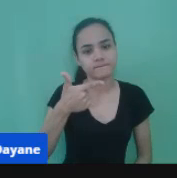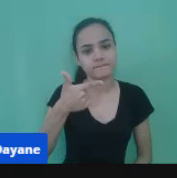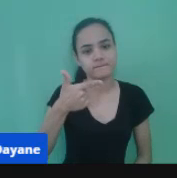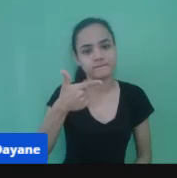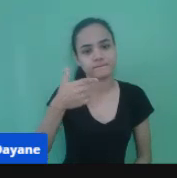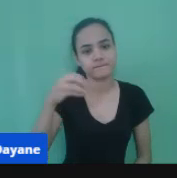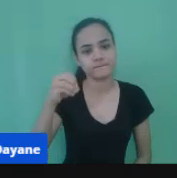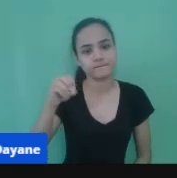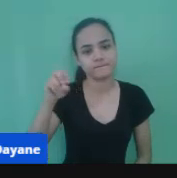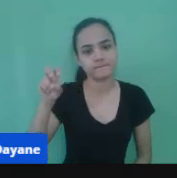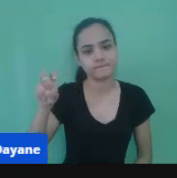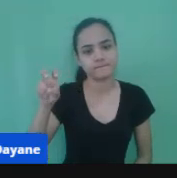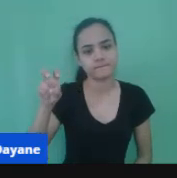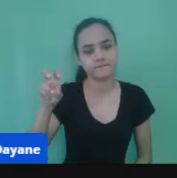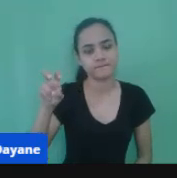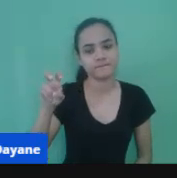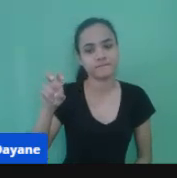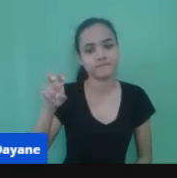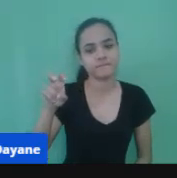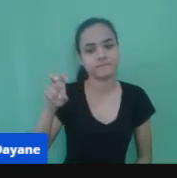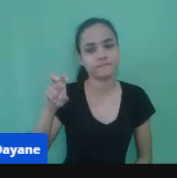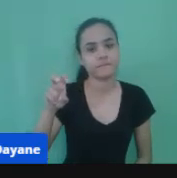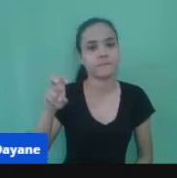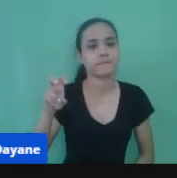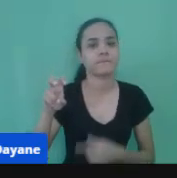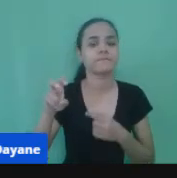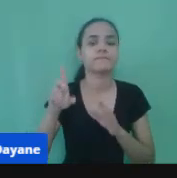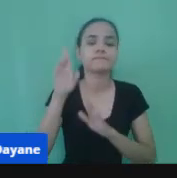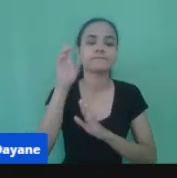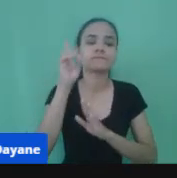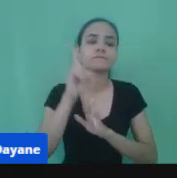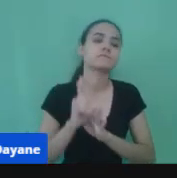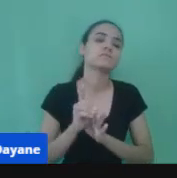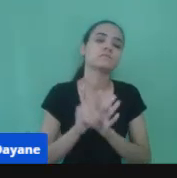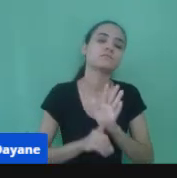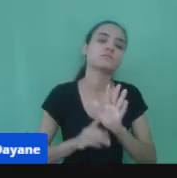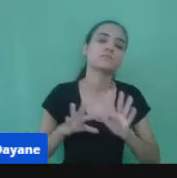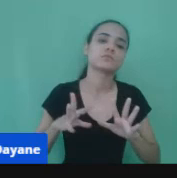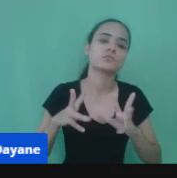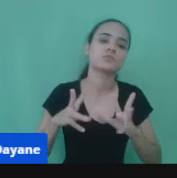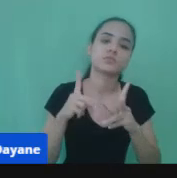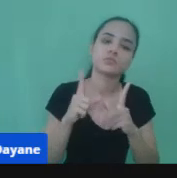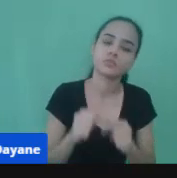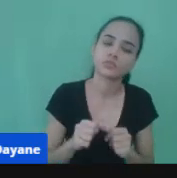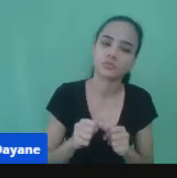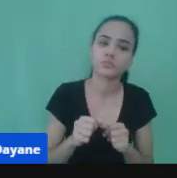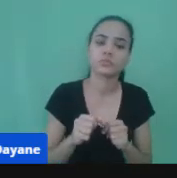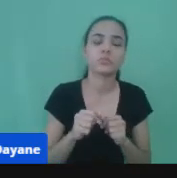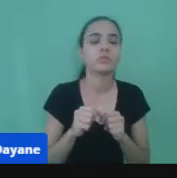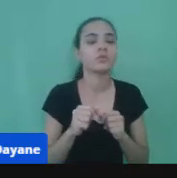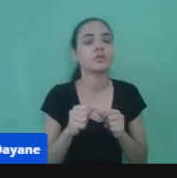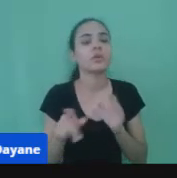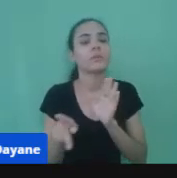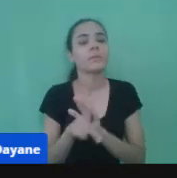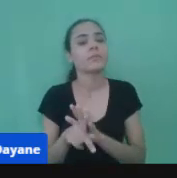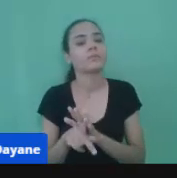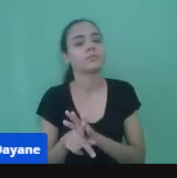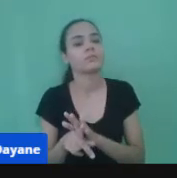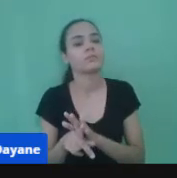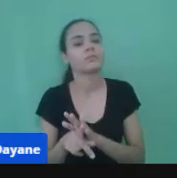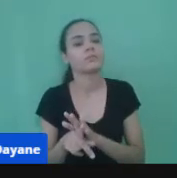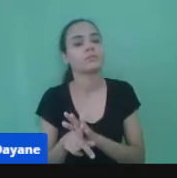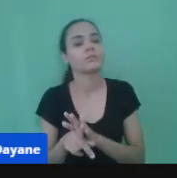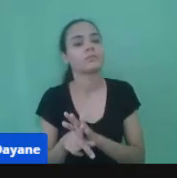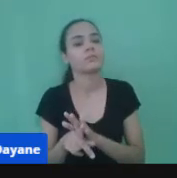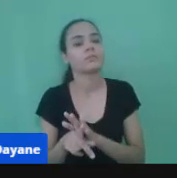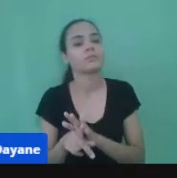é direito de todos, dever do Estado e dever da família. Então, partindo disso aqui, você tem um embasamento na Constituição